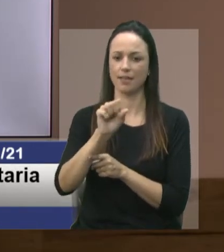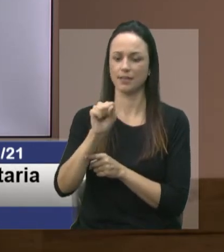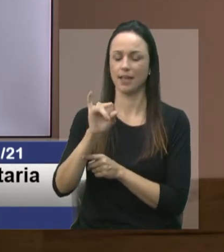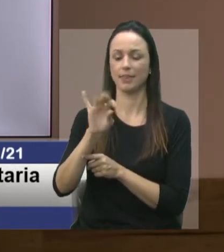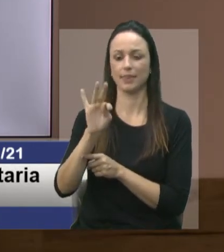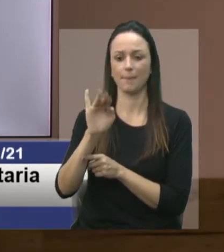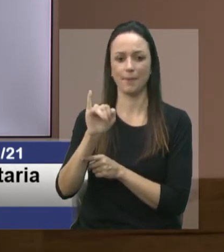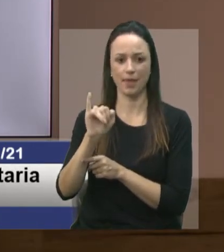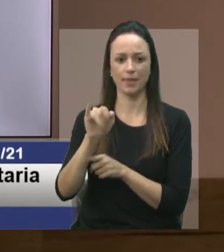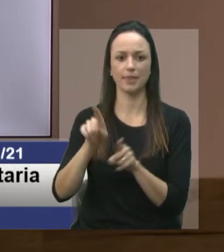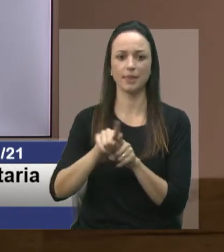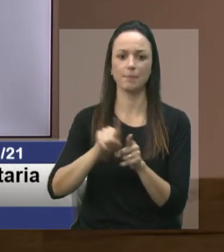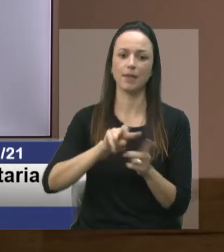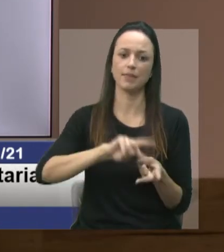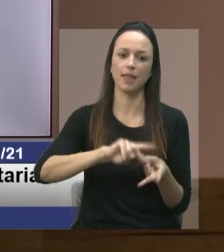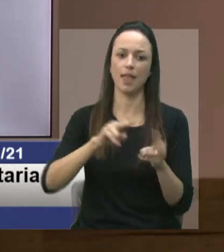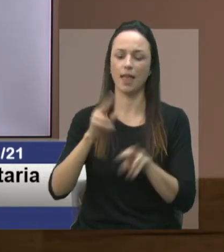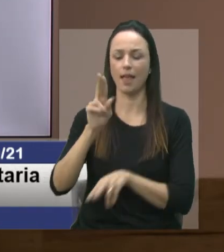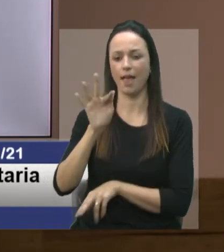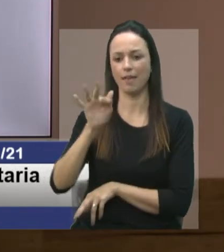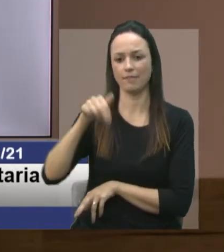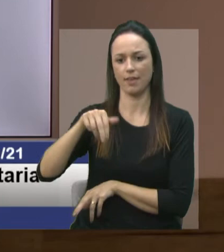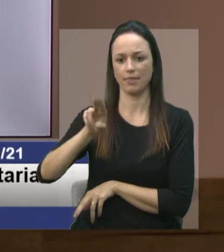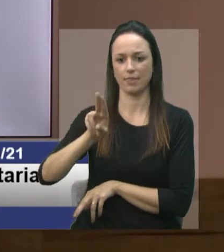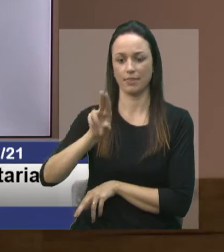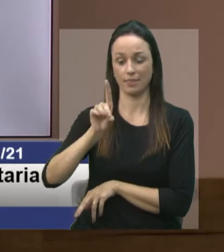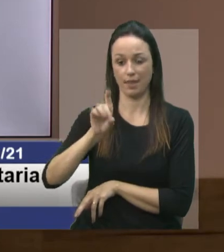e transferências do FNDE.